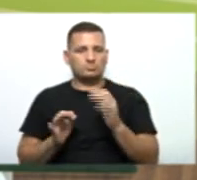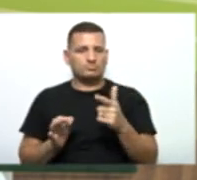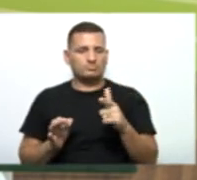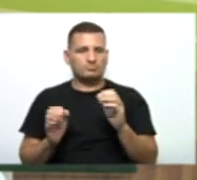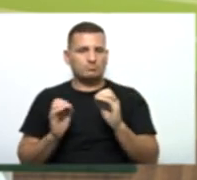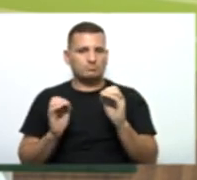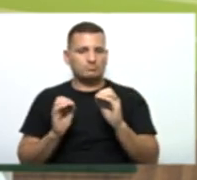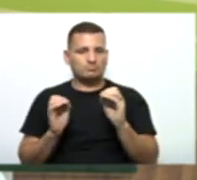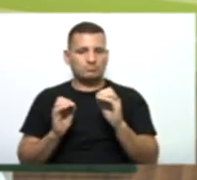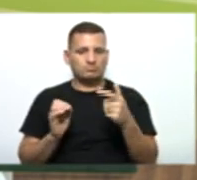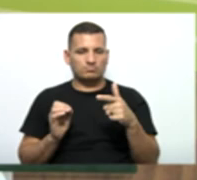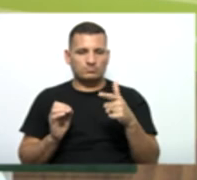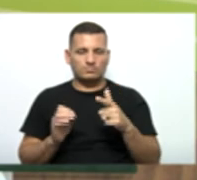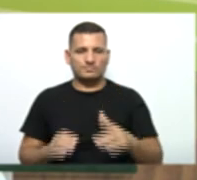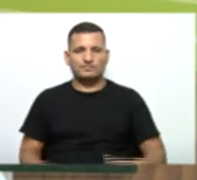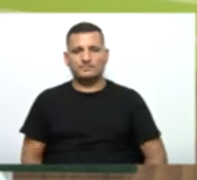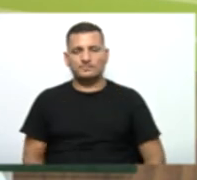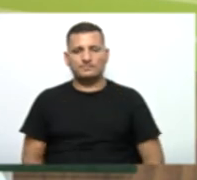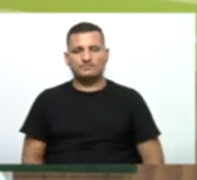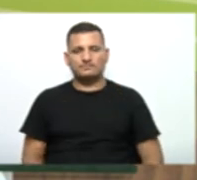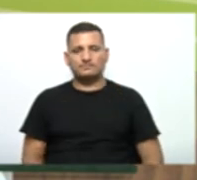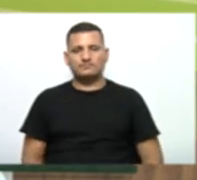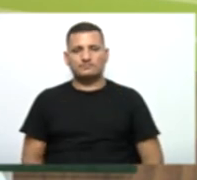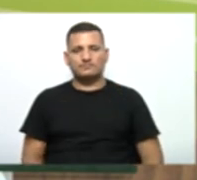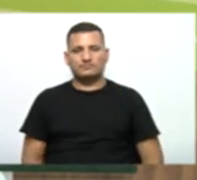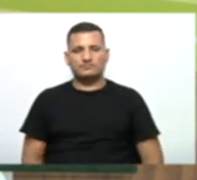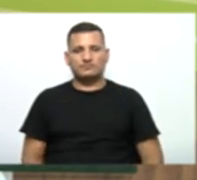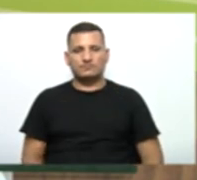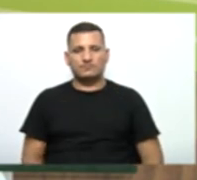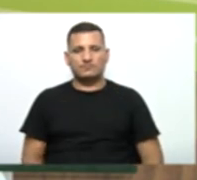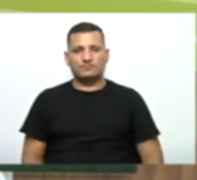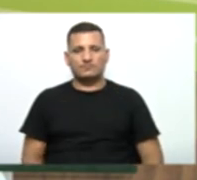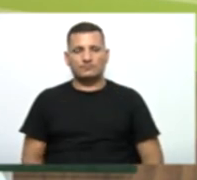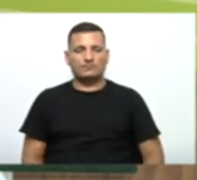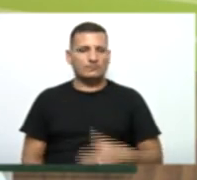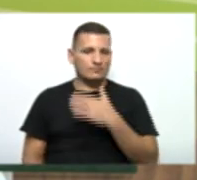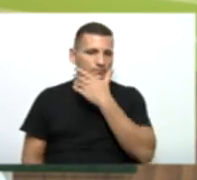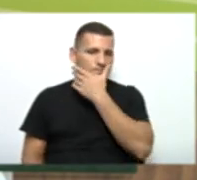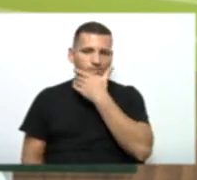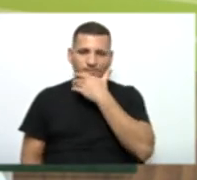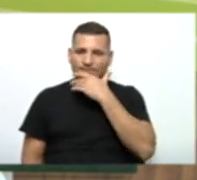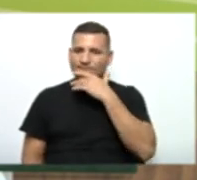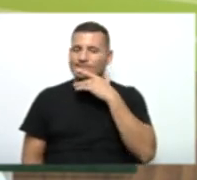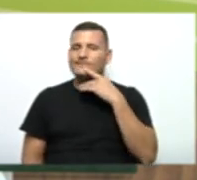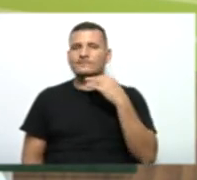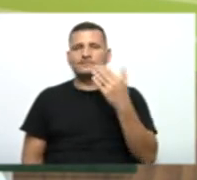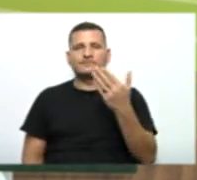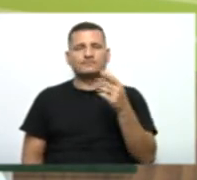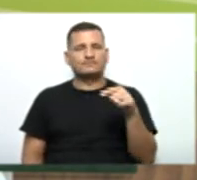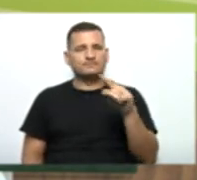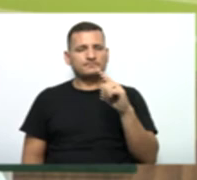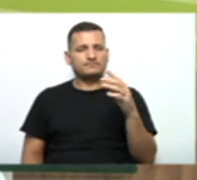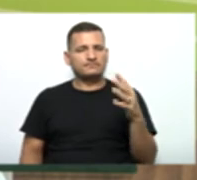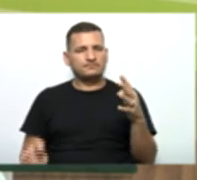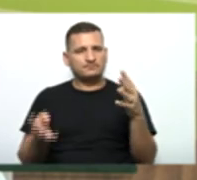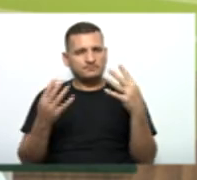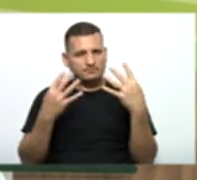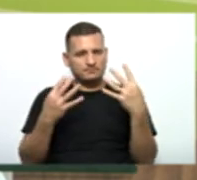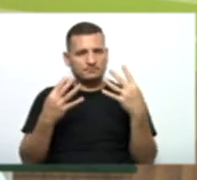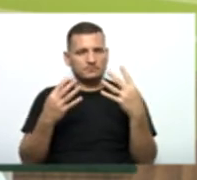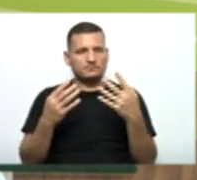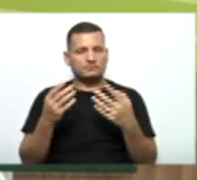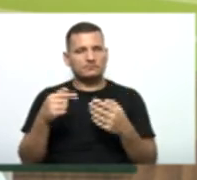Queria fazer uma colocação aqui. Vocês estão prestando atenção na aula? Vocês estão vendo